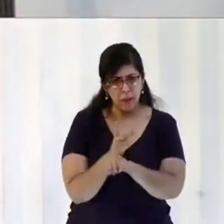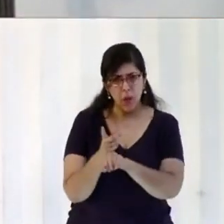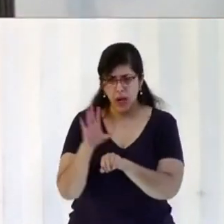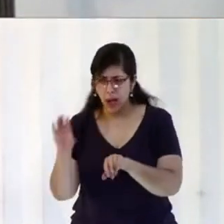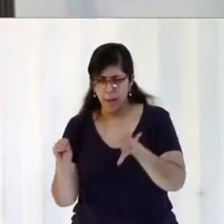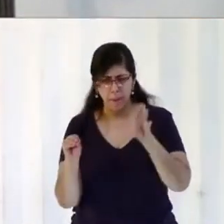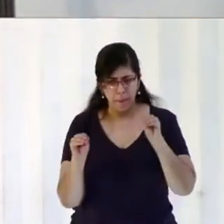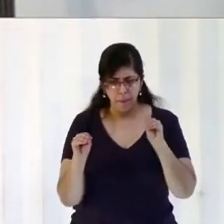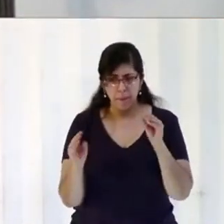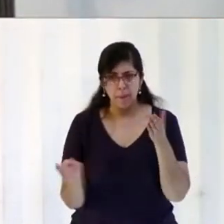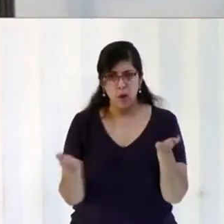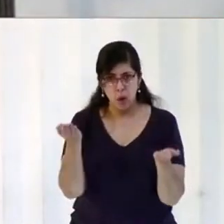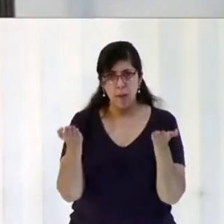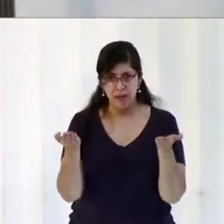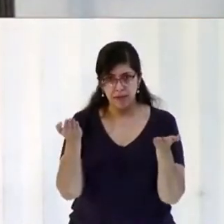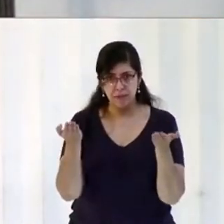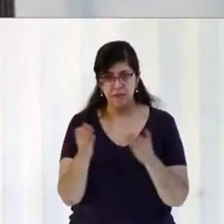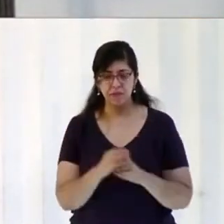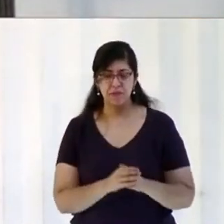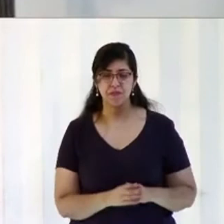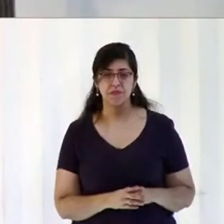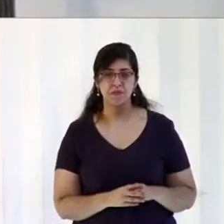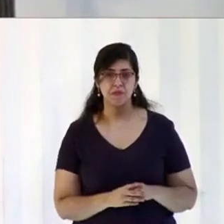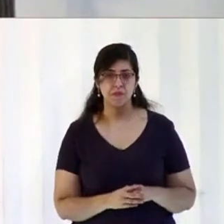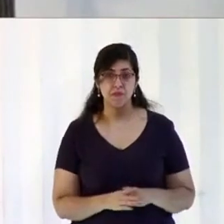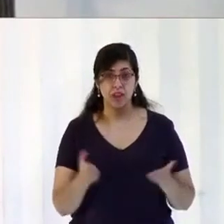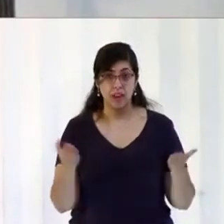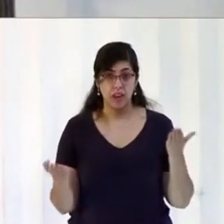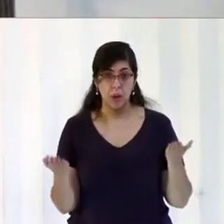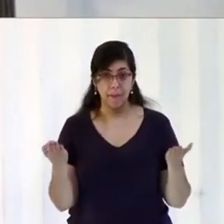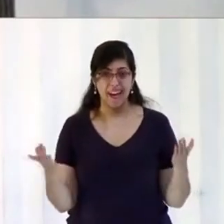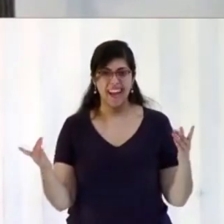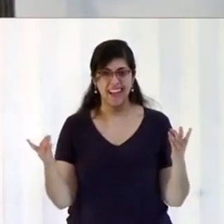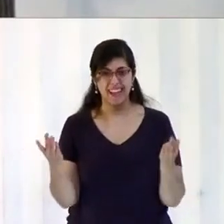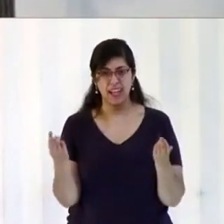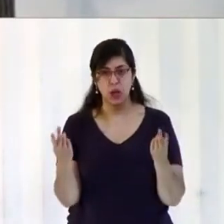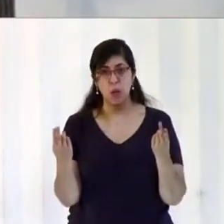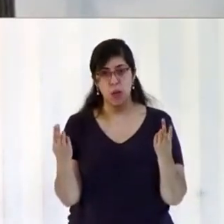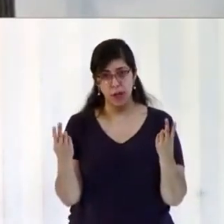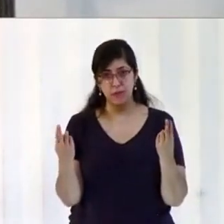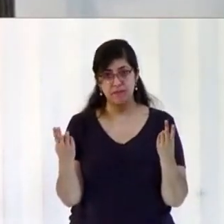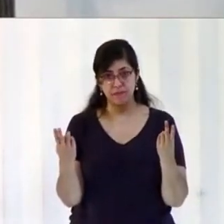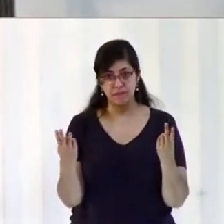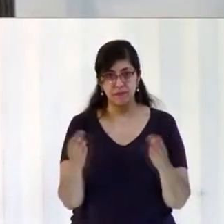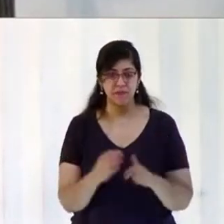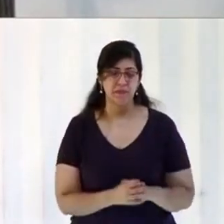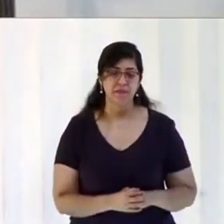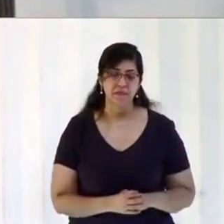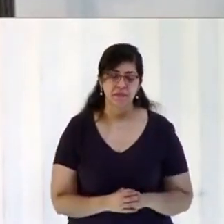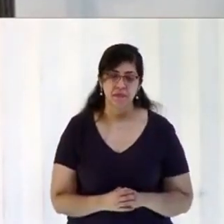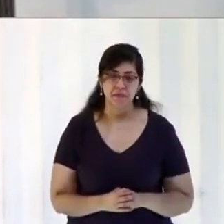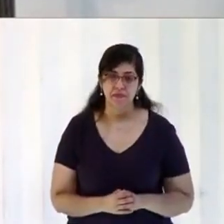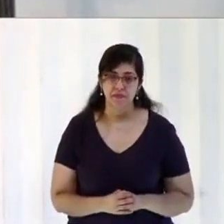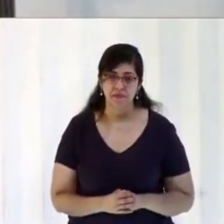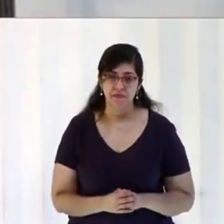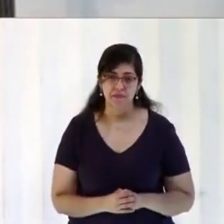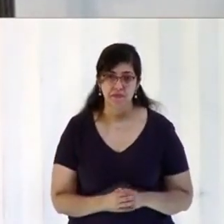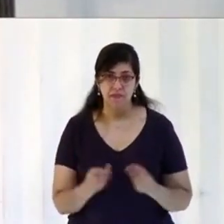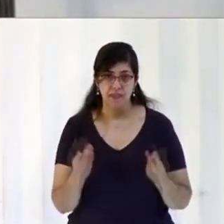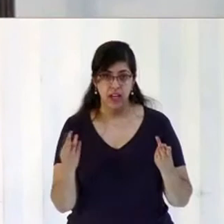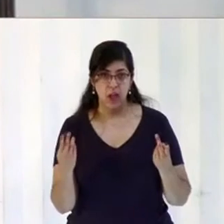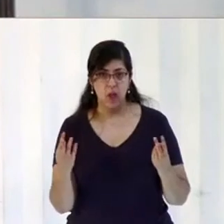a passagem com outras passagens que são idênticas, né? Nós chamamos de sinóticas, ou pela mesma